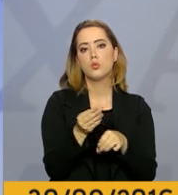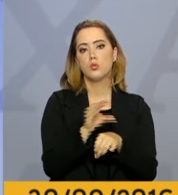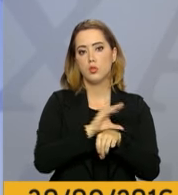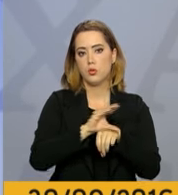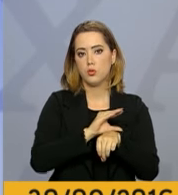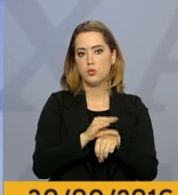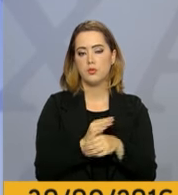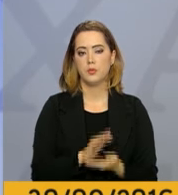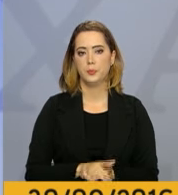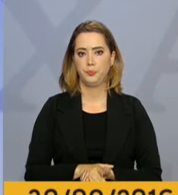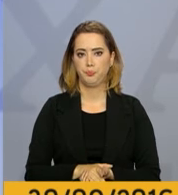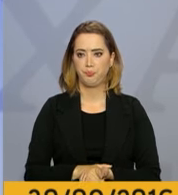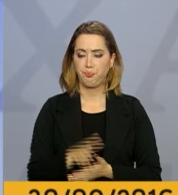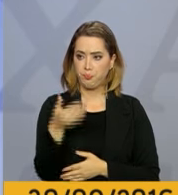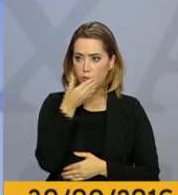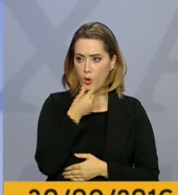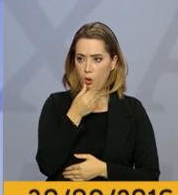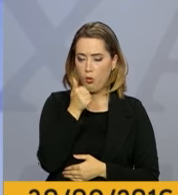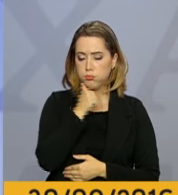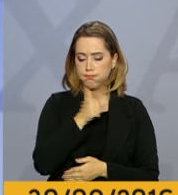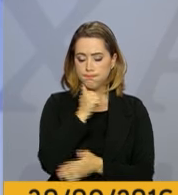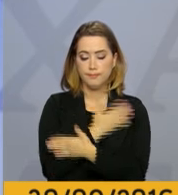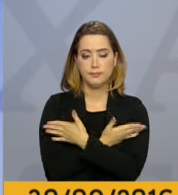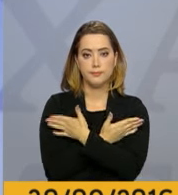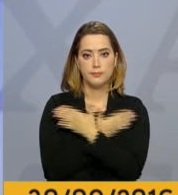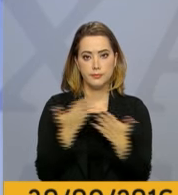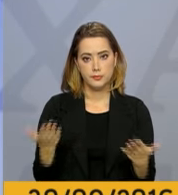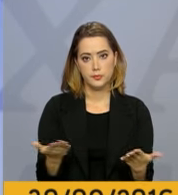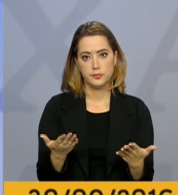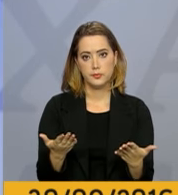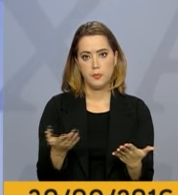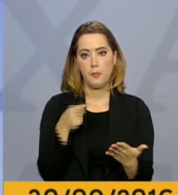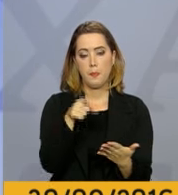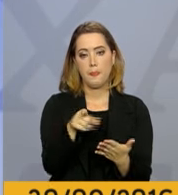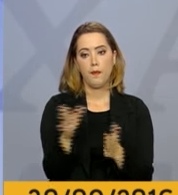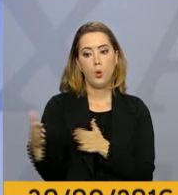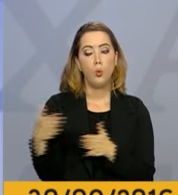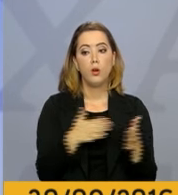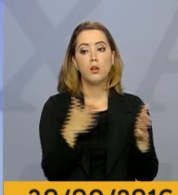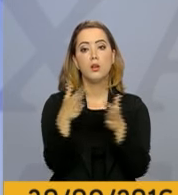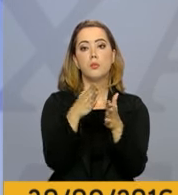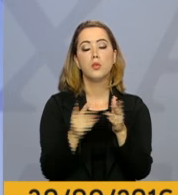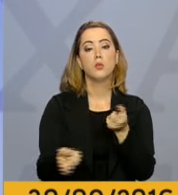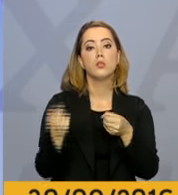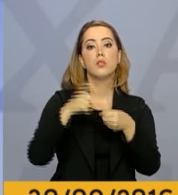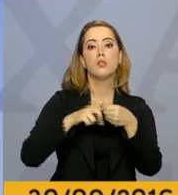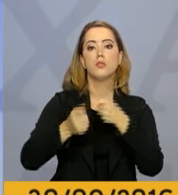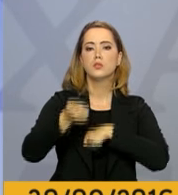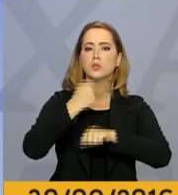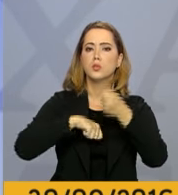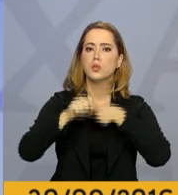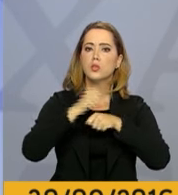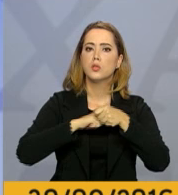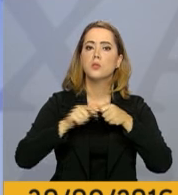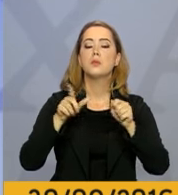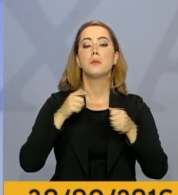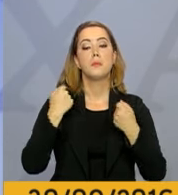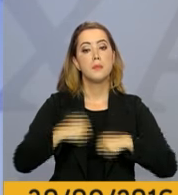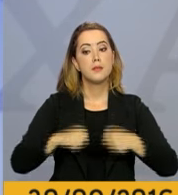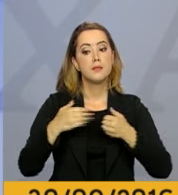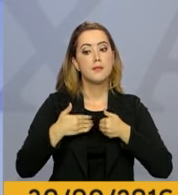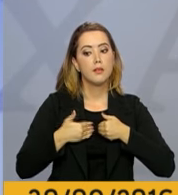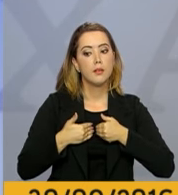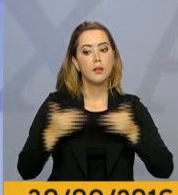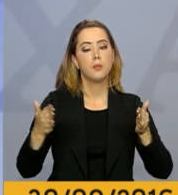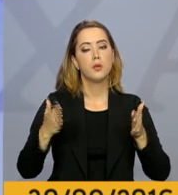Meus senhores e minhas senhoras, o rumo da recuperação econômica passa pela abertura do Brasil ao